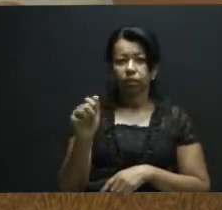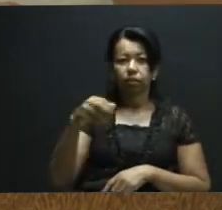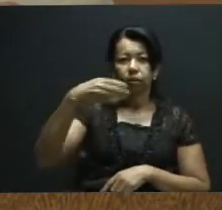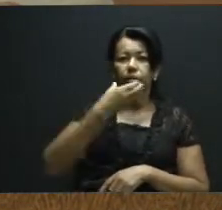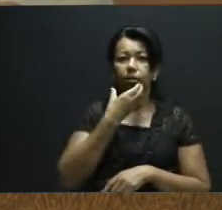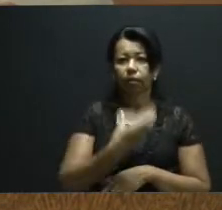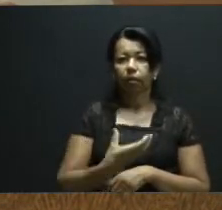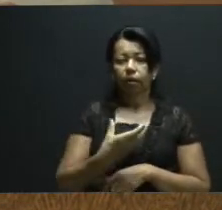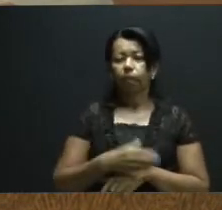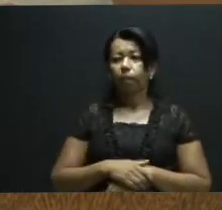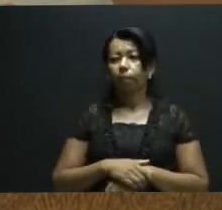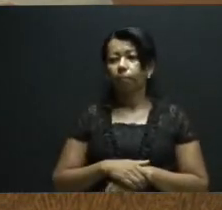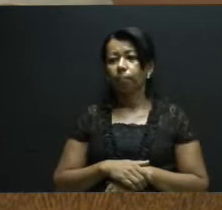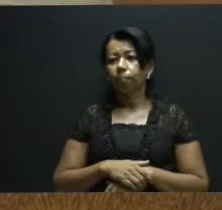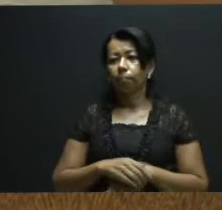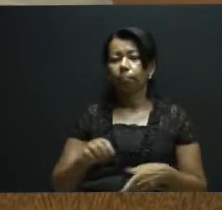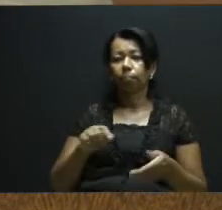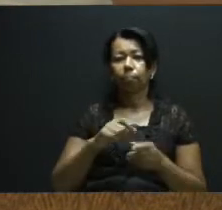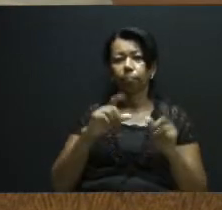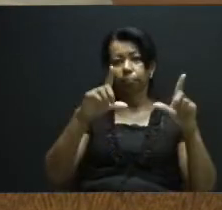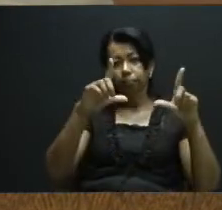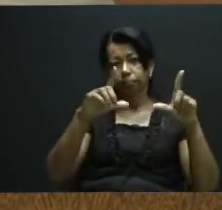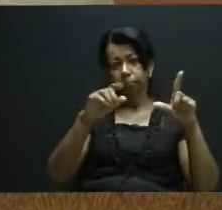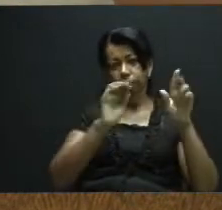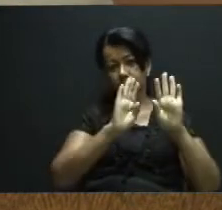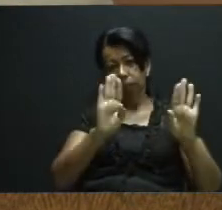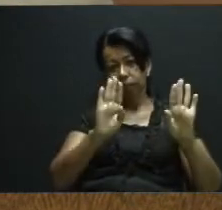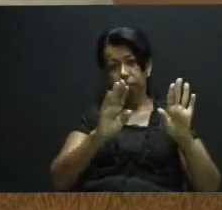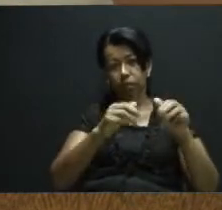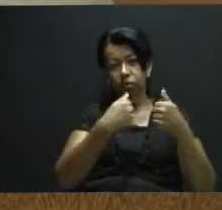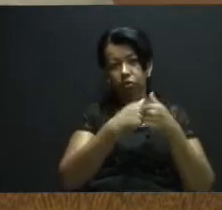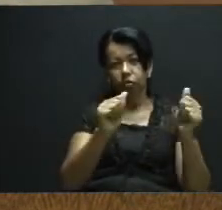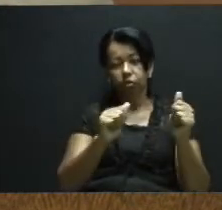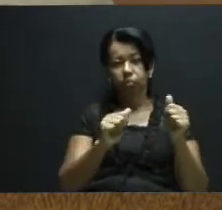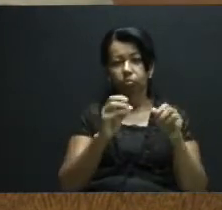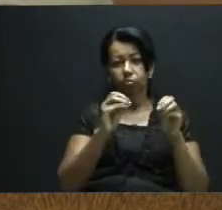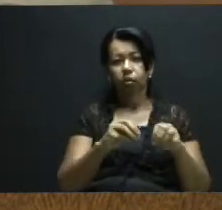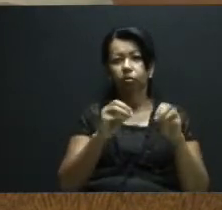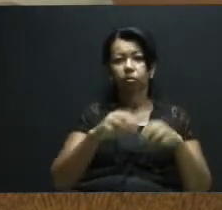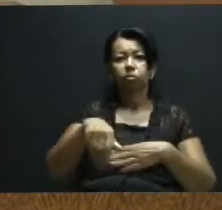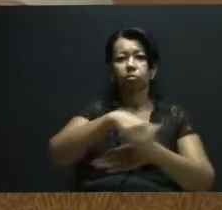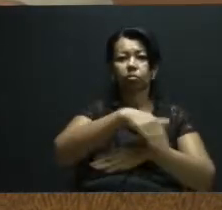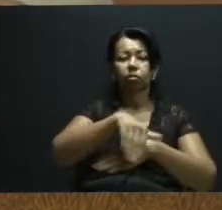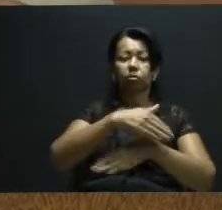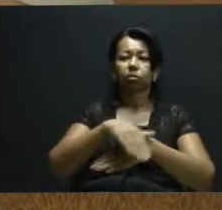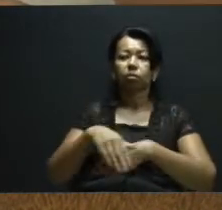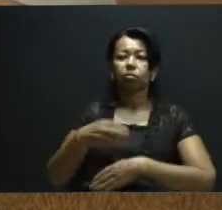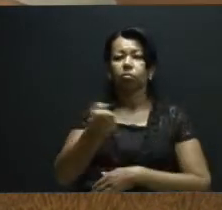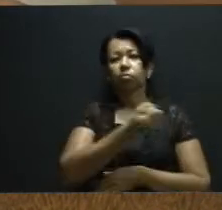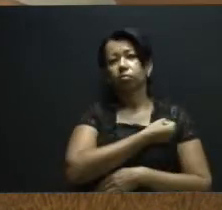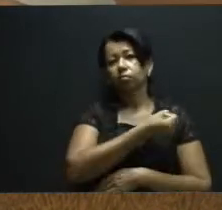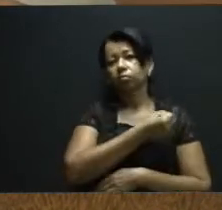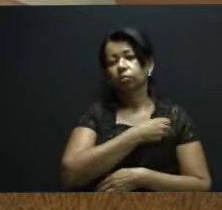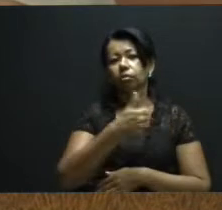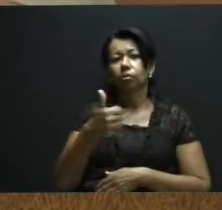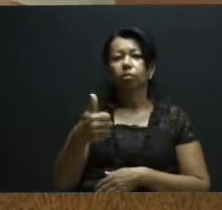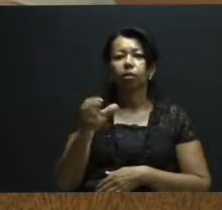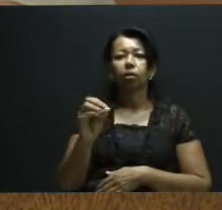retirada de placa de parada de ônibus na avenida cruzeiro do sul entre os números